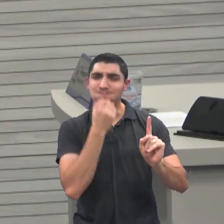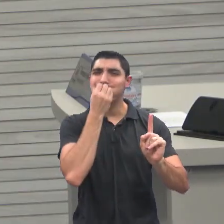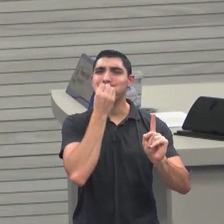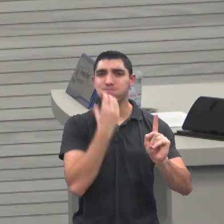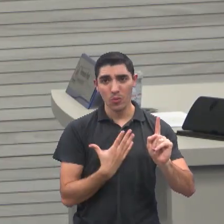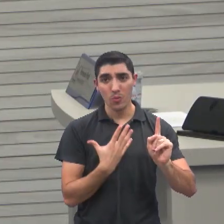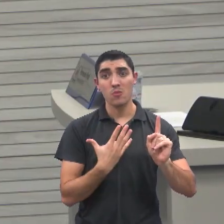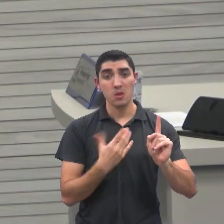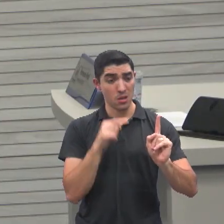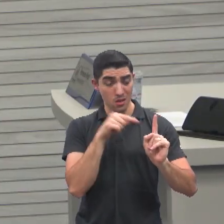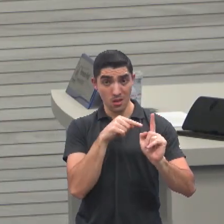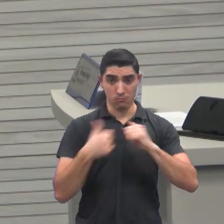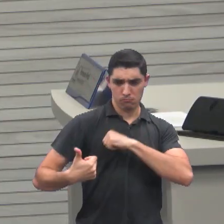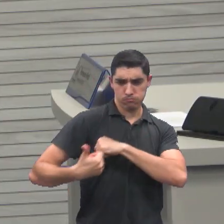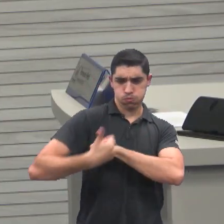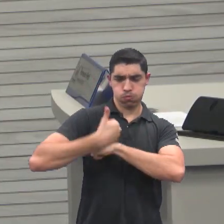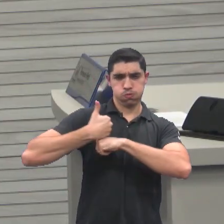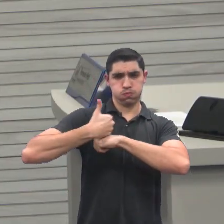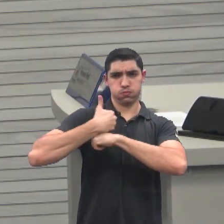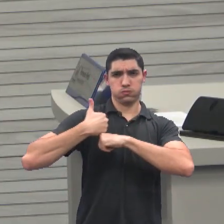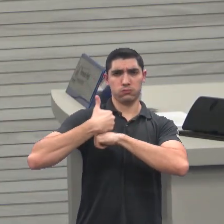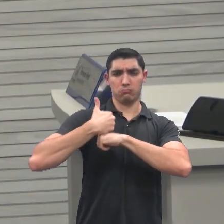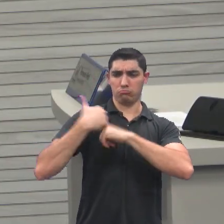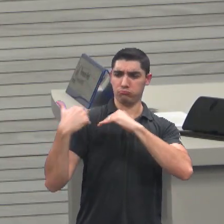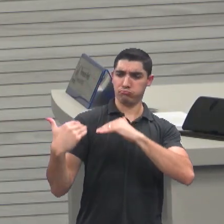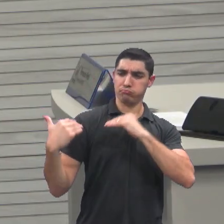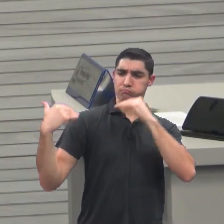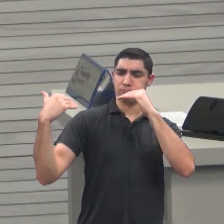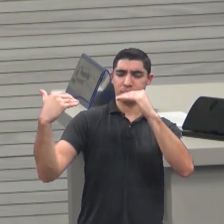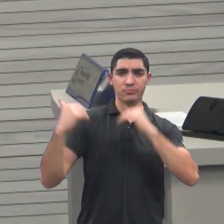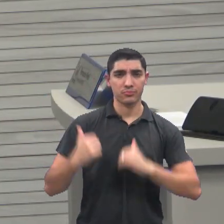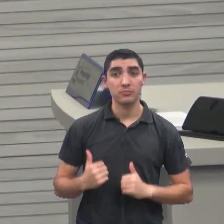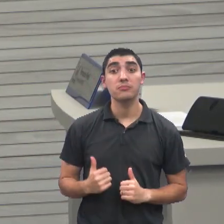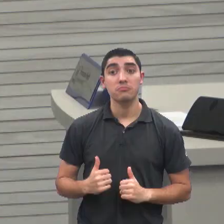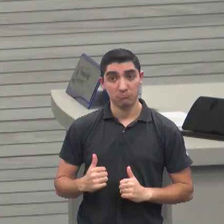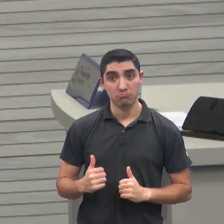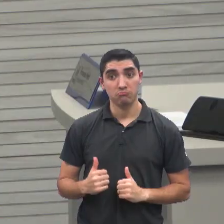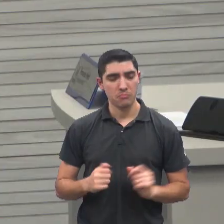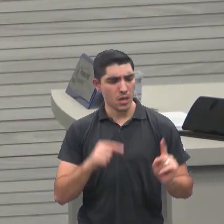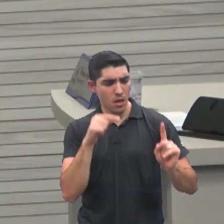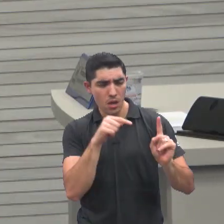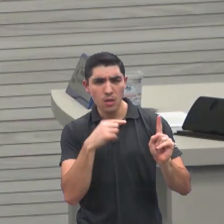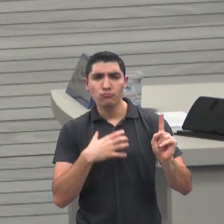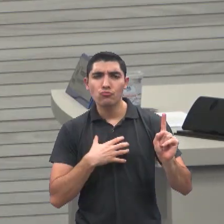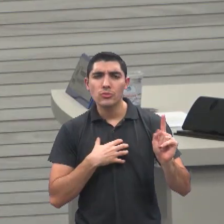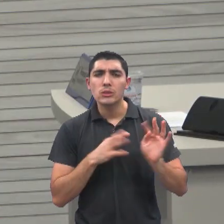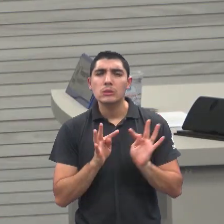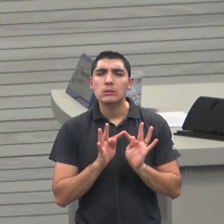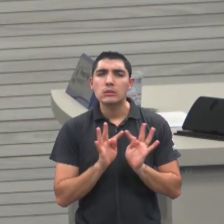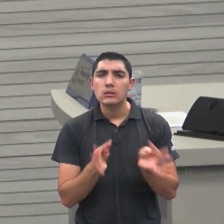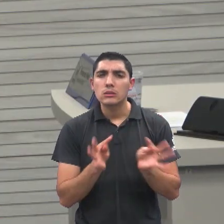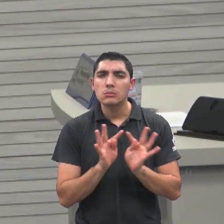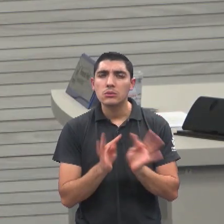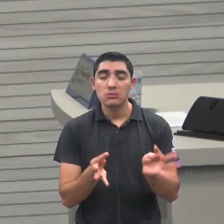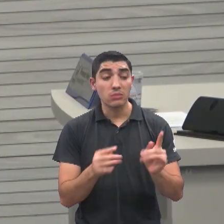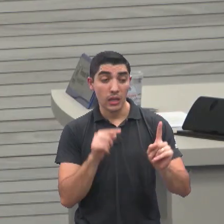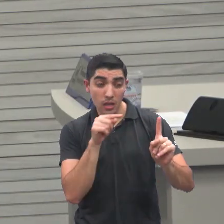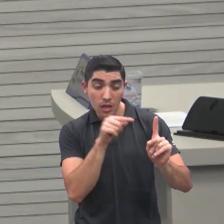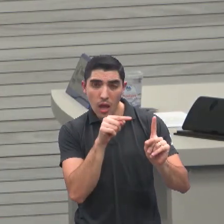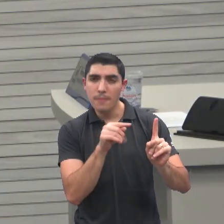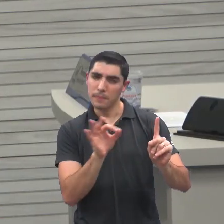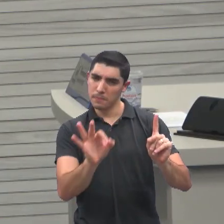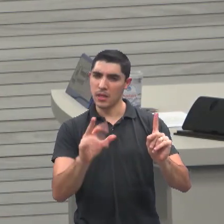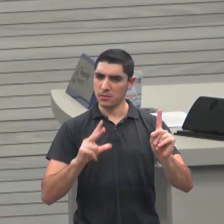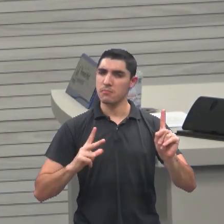um profissional de altíssimo nível, tá? Um cara simples, um cara que realmente merece.